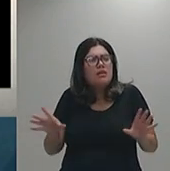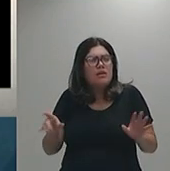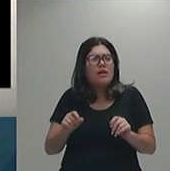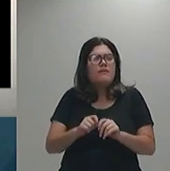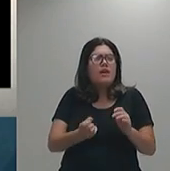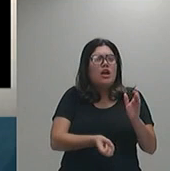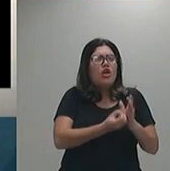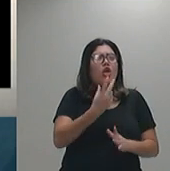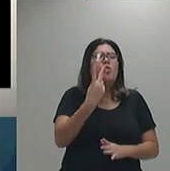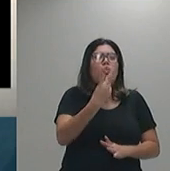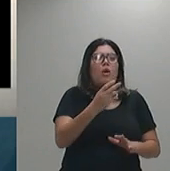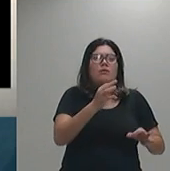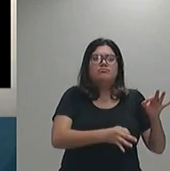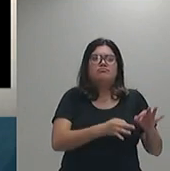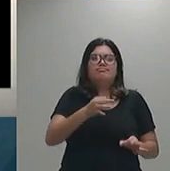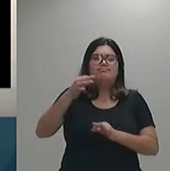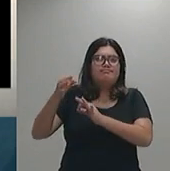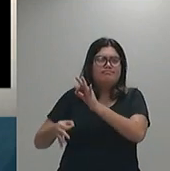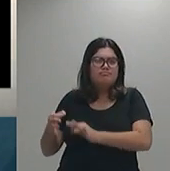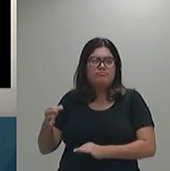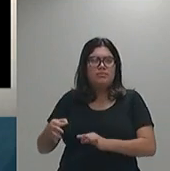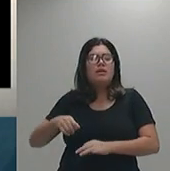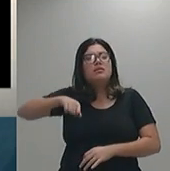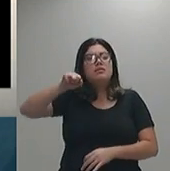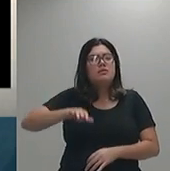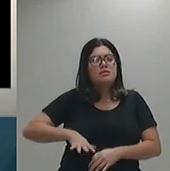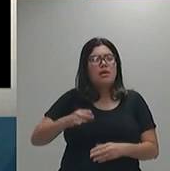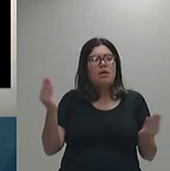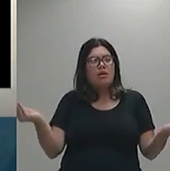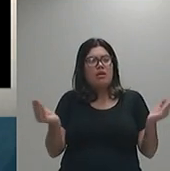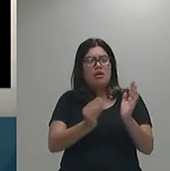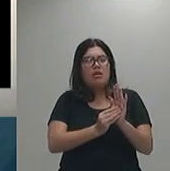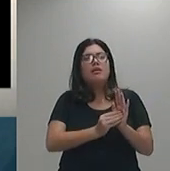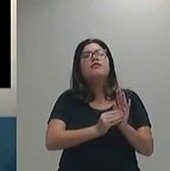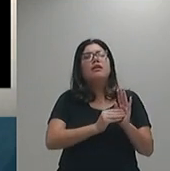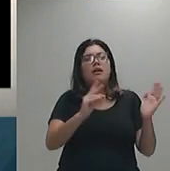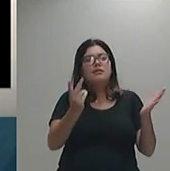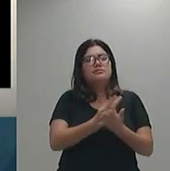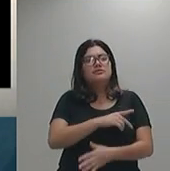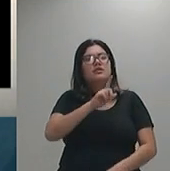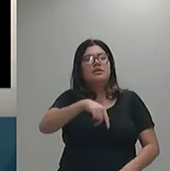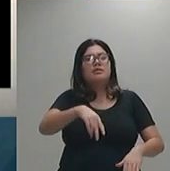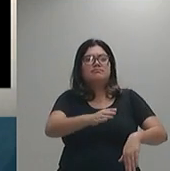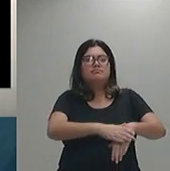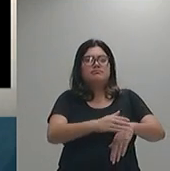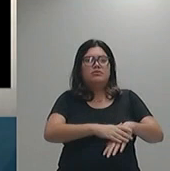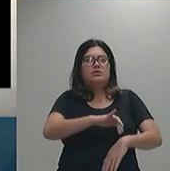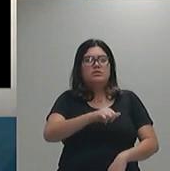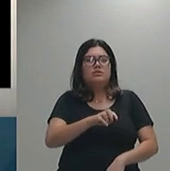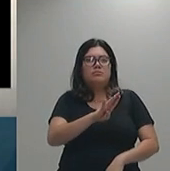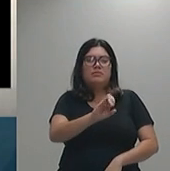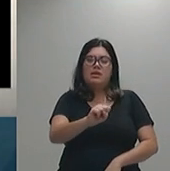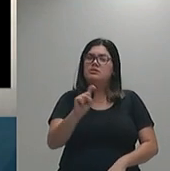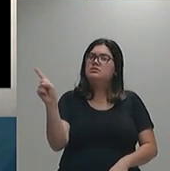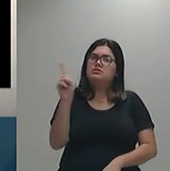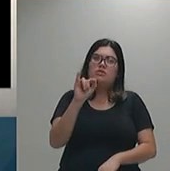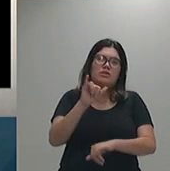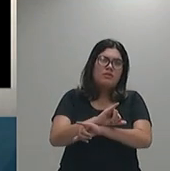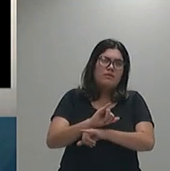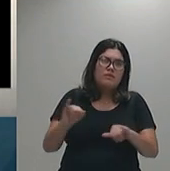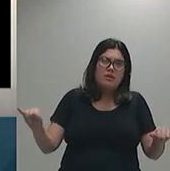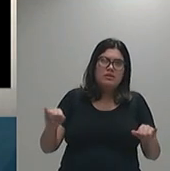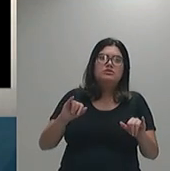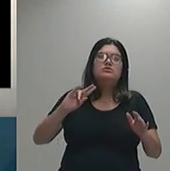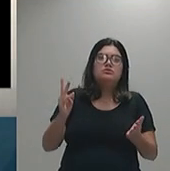Quem deu causa ao problema a própria JBS que não informou a cam a respeito da conexão